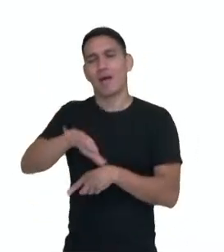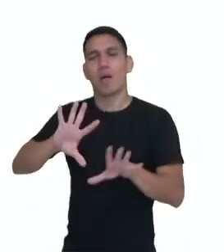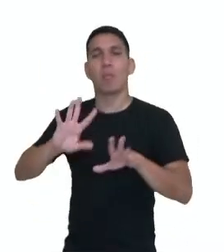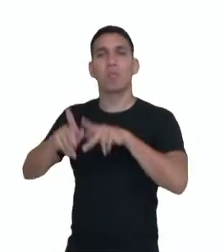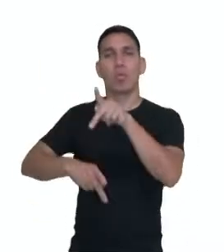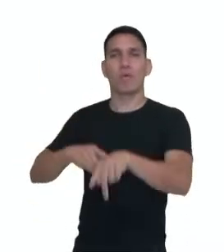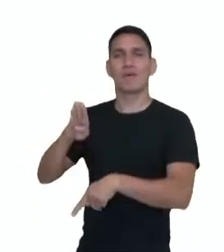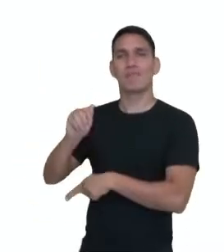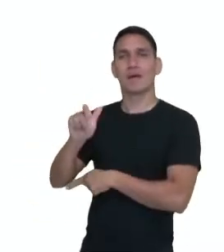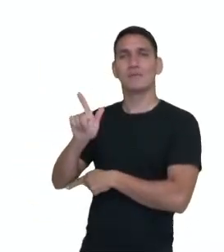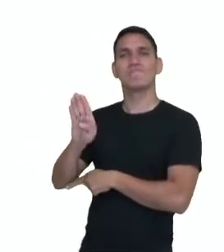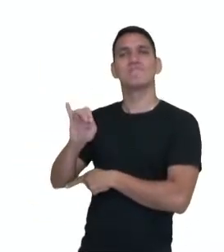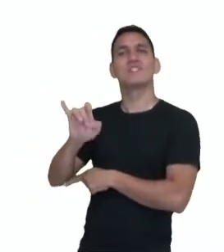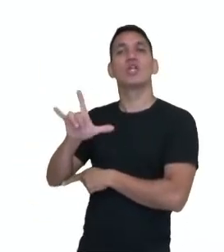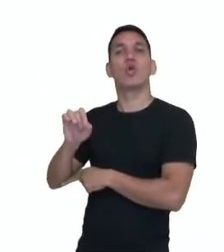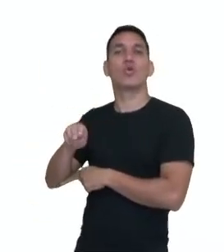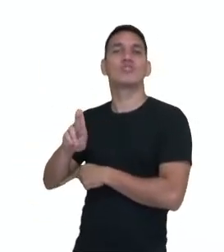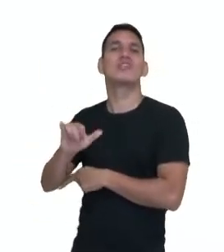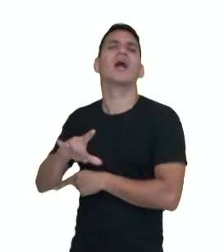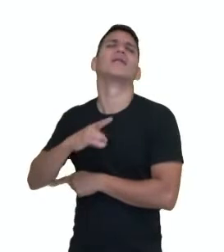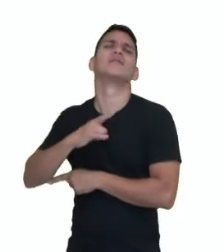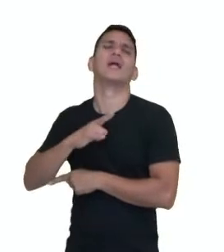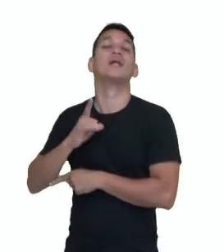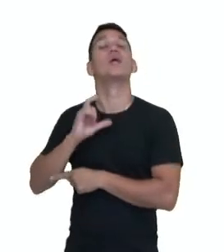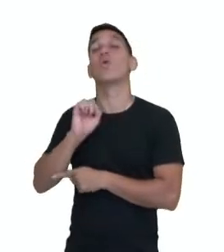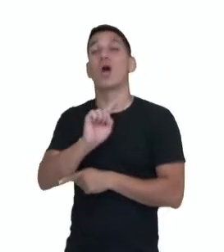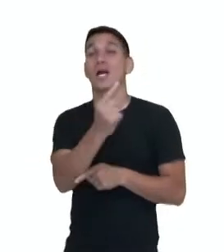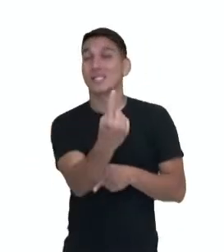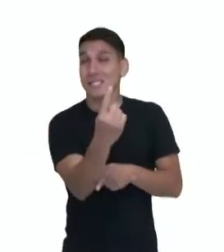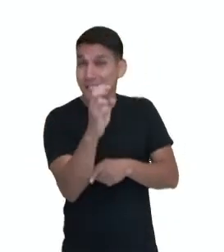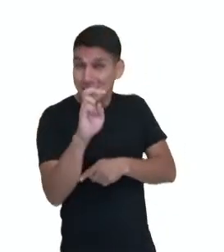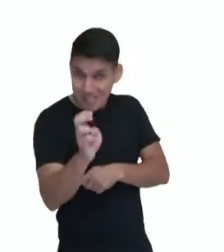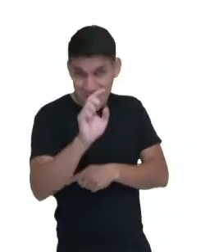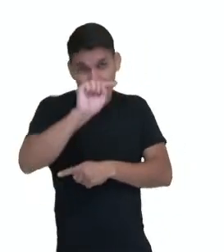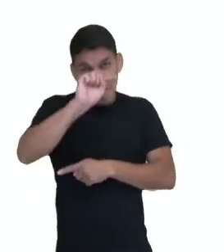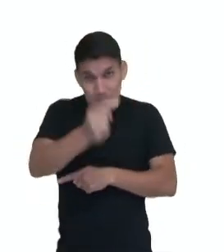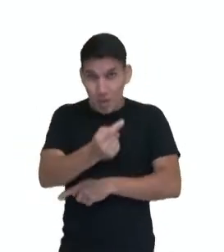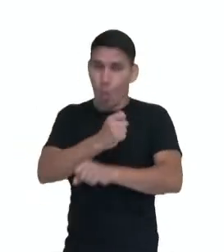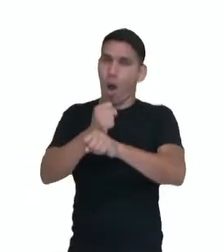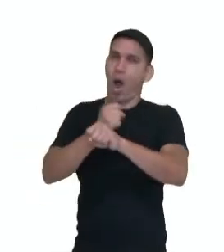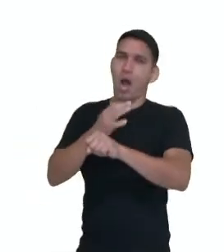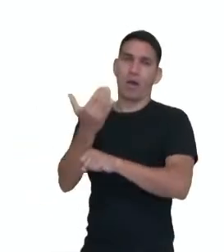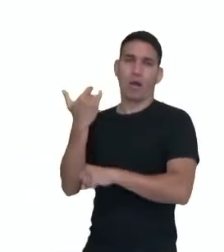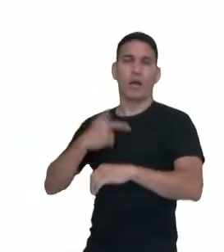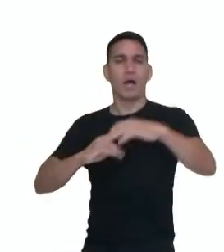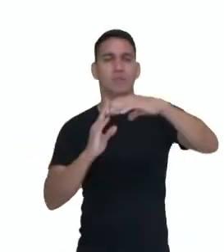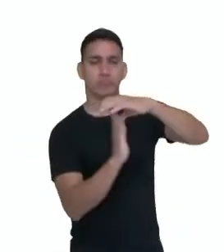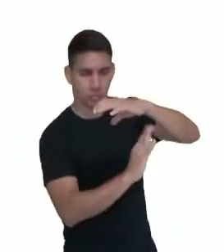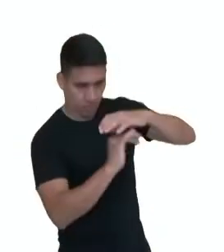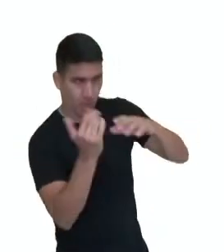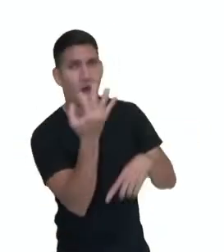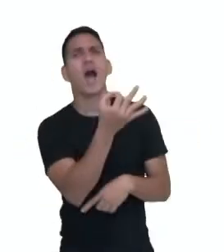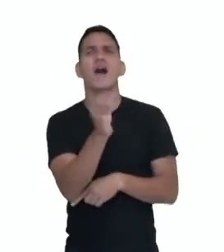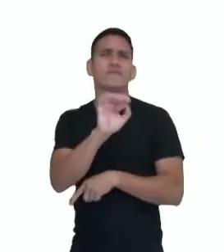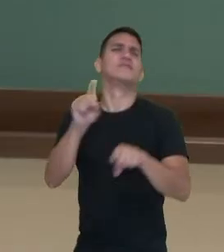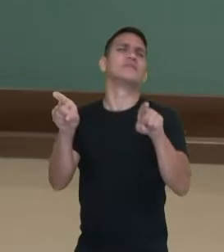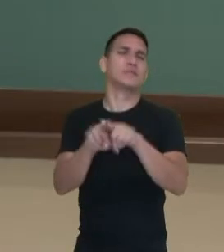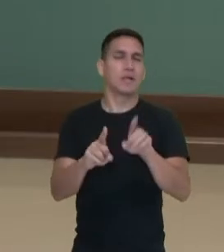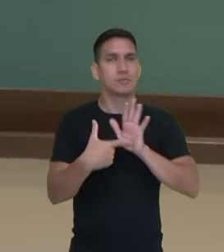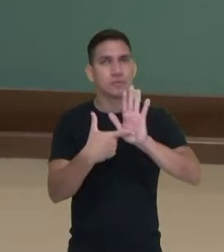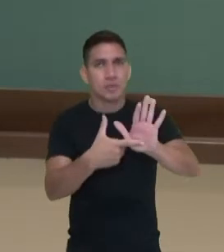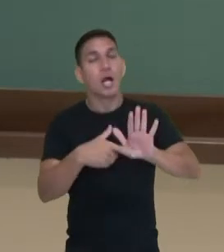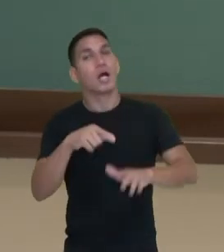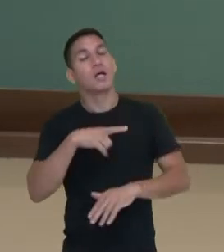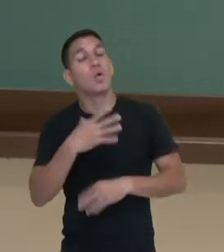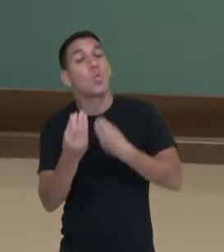e registro de 15 mil anos atrás em cavernas na França, pinturas lá